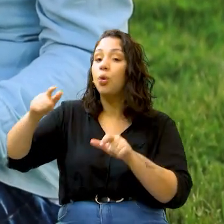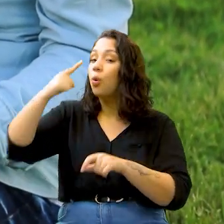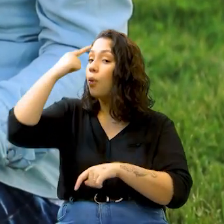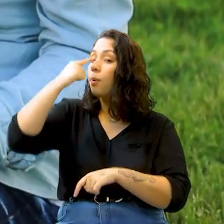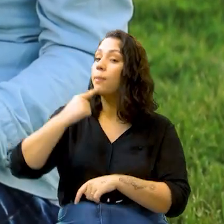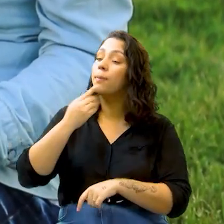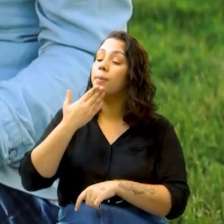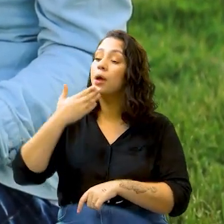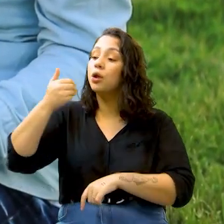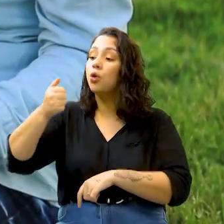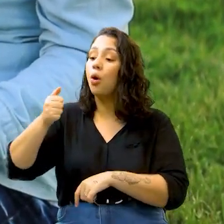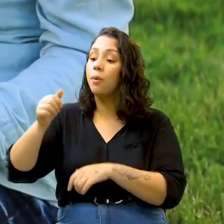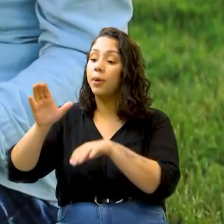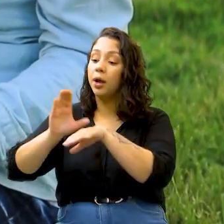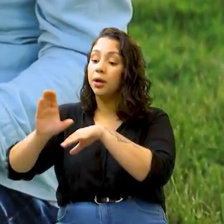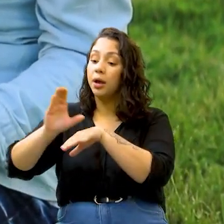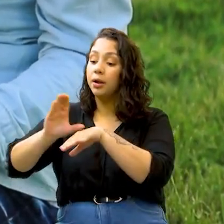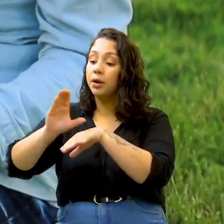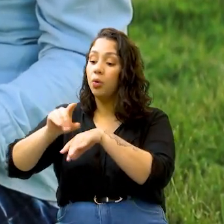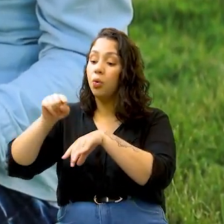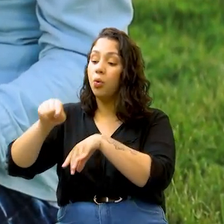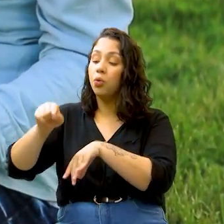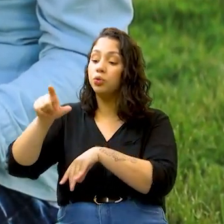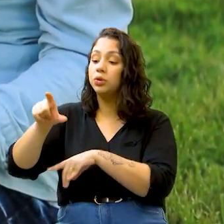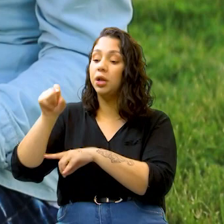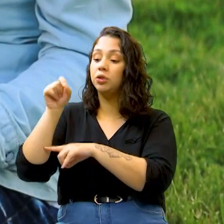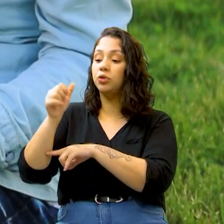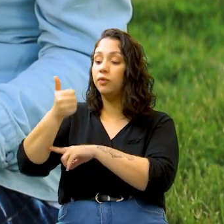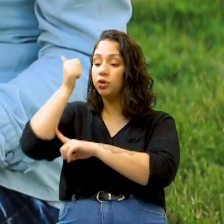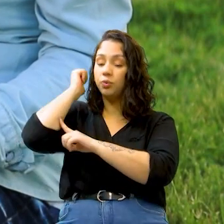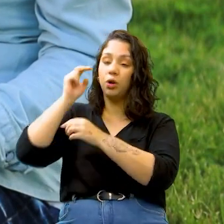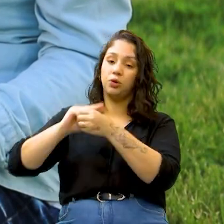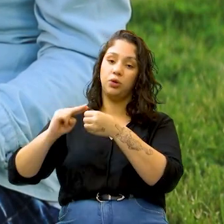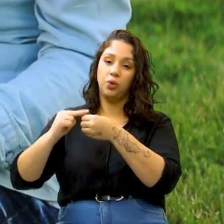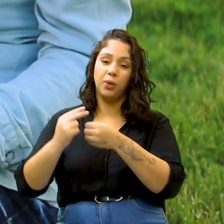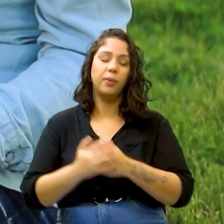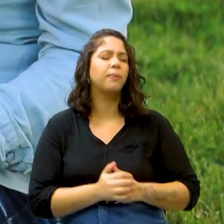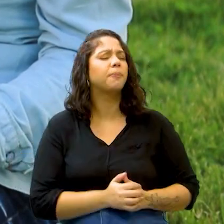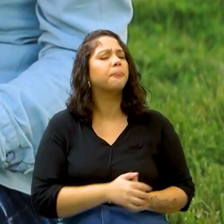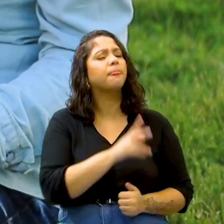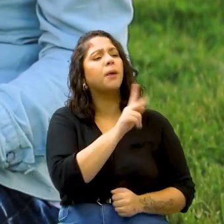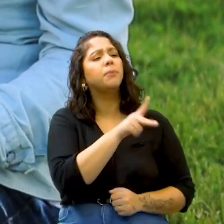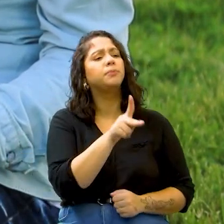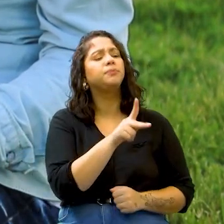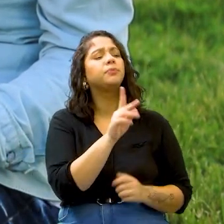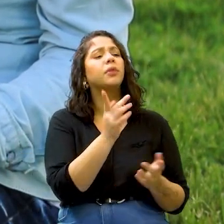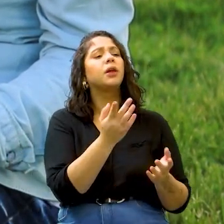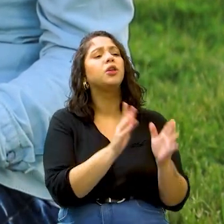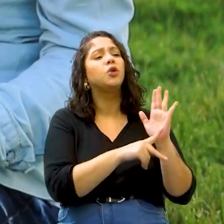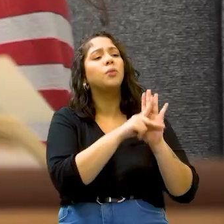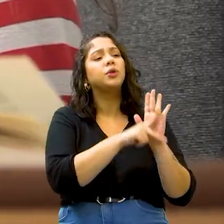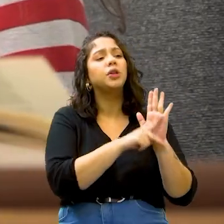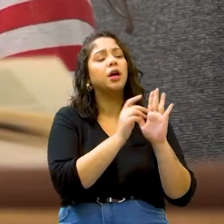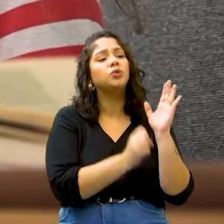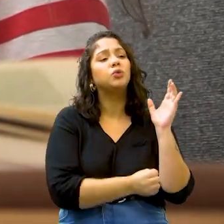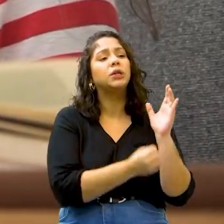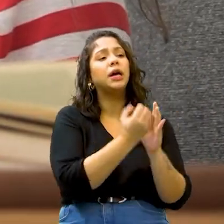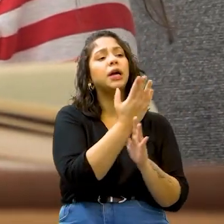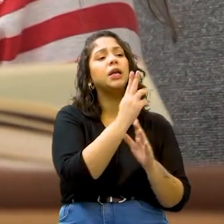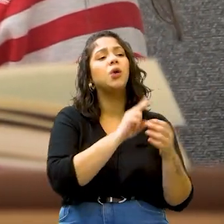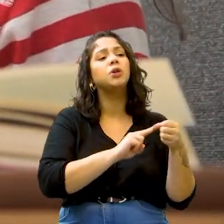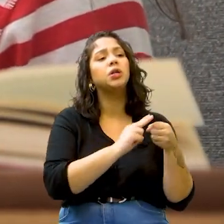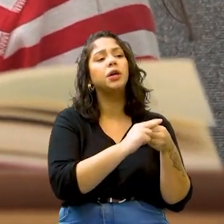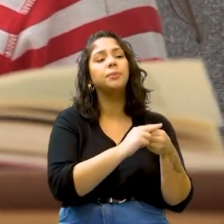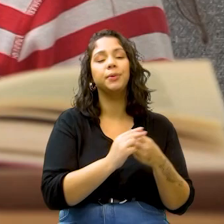são os candidatos com o melhor perfil para aquela carreira que está sendo selecionado pelo vestibular da Unicamp o professor e o projeto criam